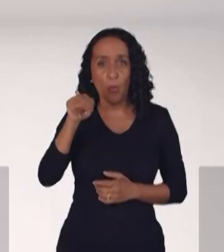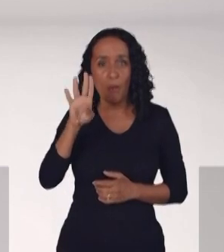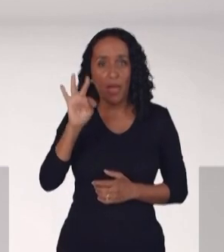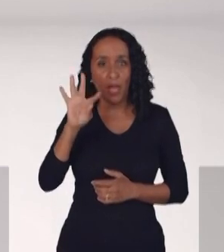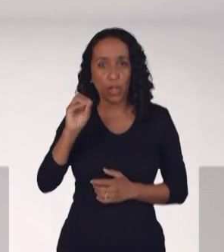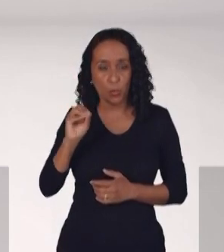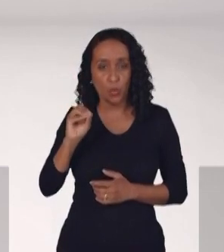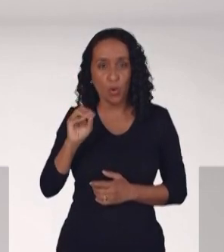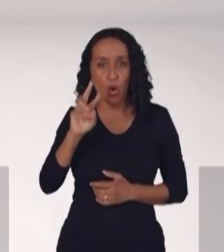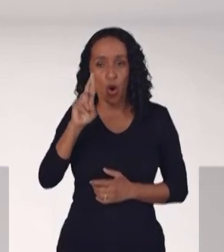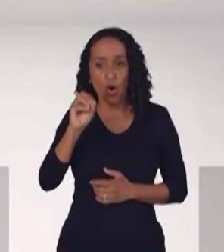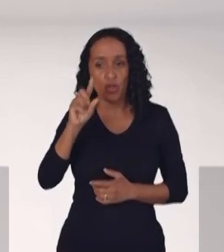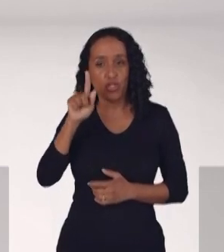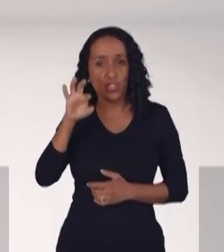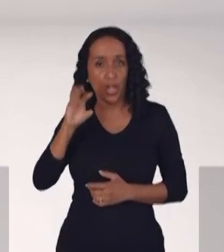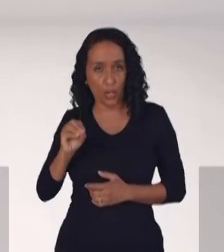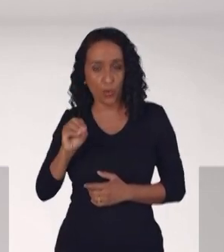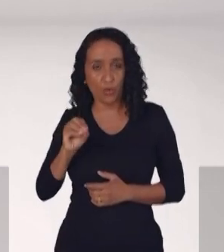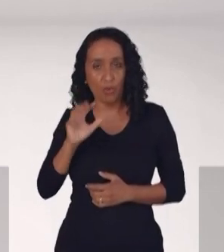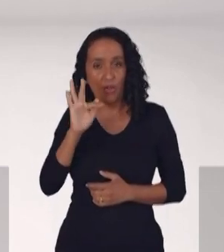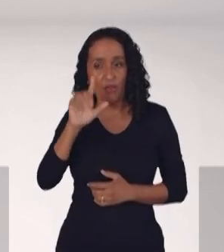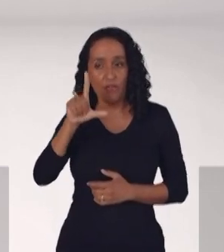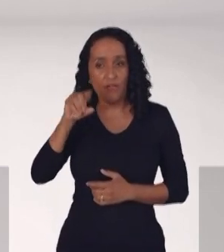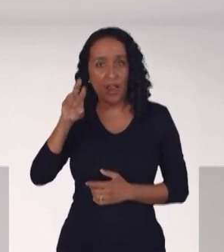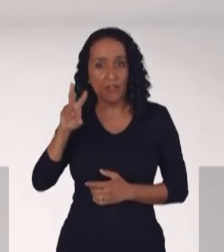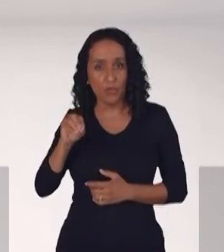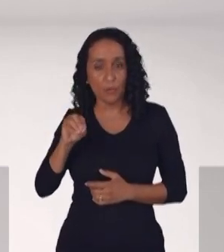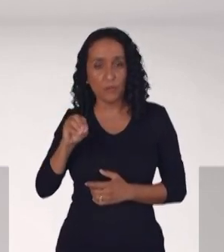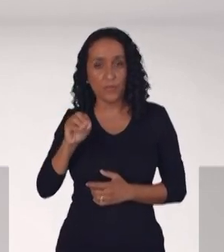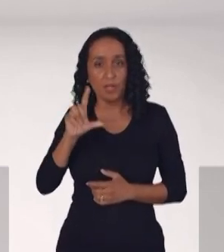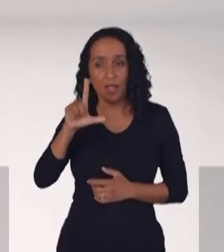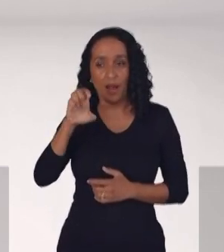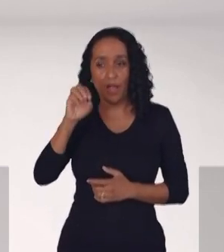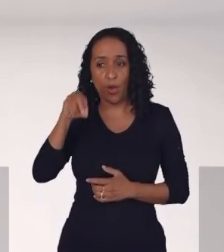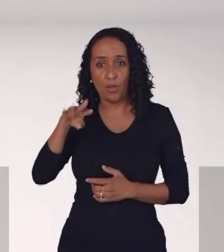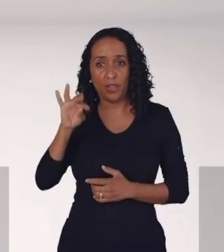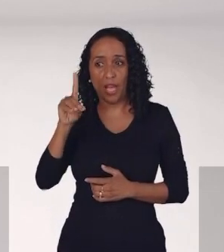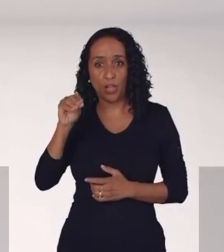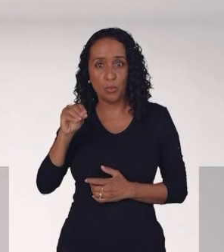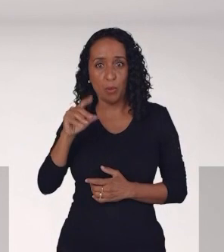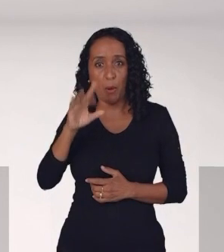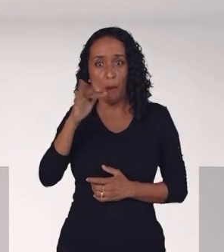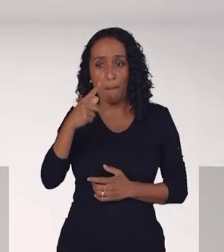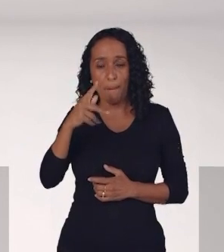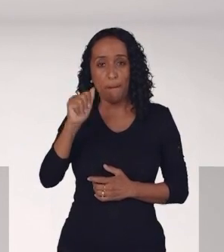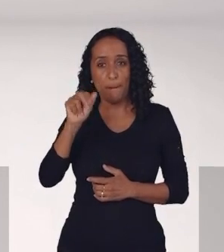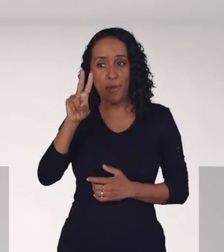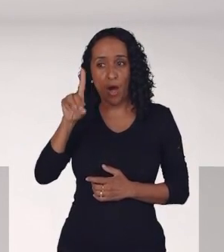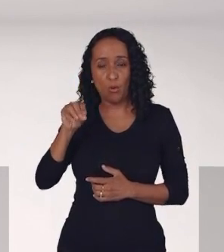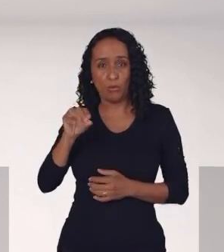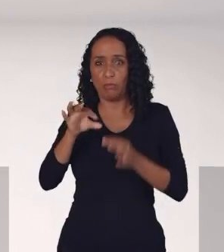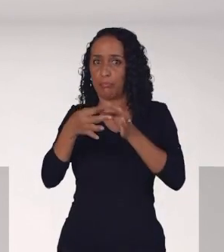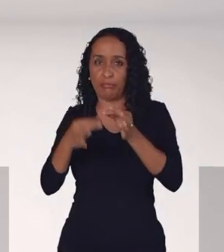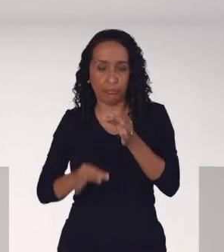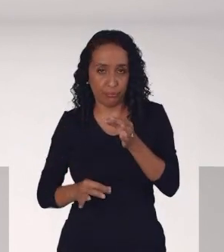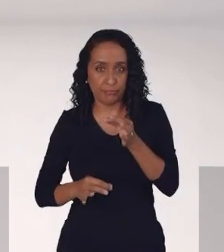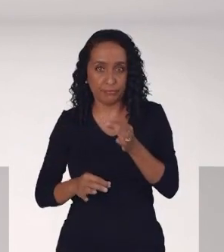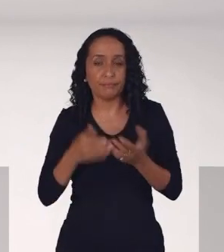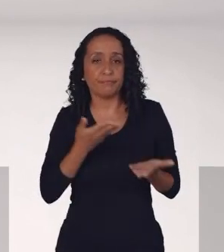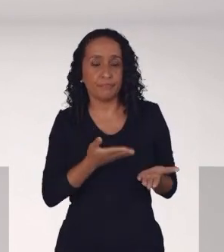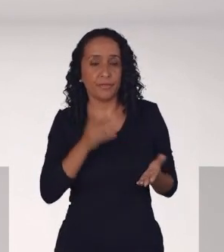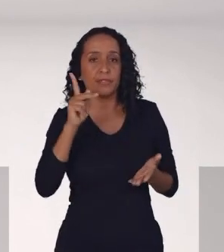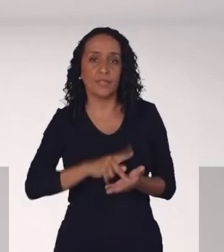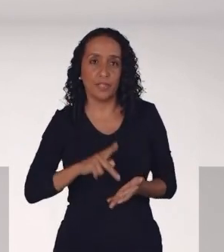Fabiano Contarato, Humberto Costa, Rogério Carvalho, Flávio Nogueira, Leonardo Monteiro, Paulo